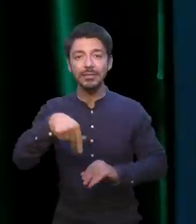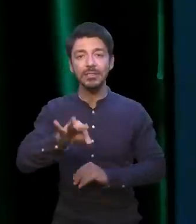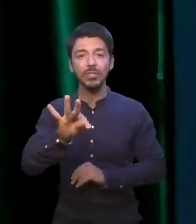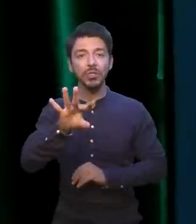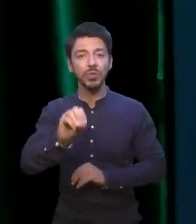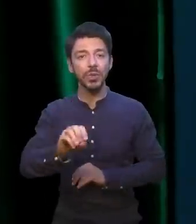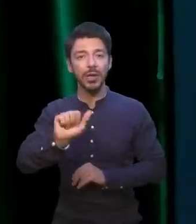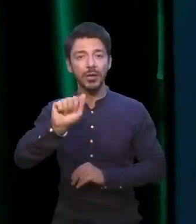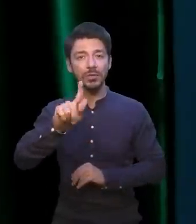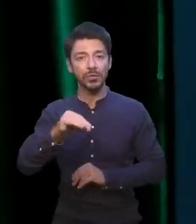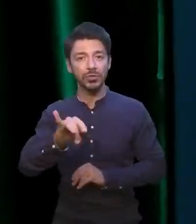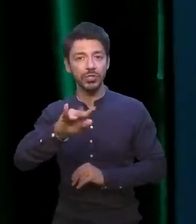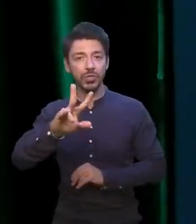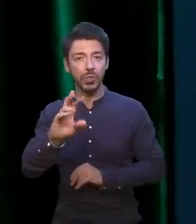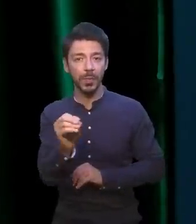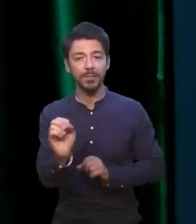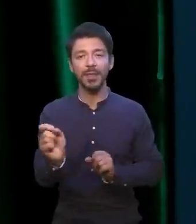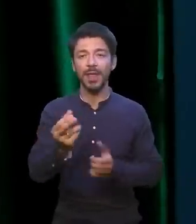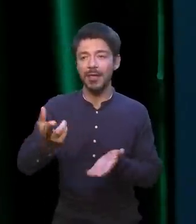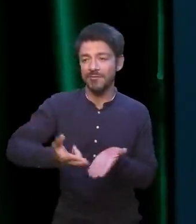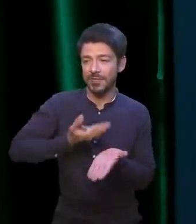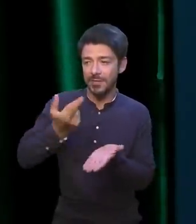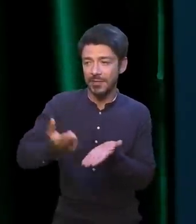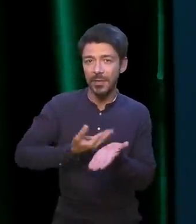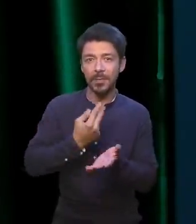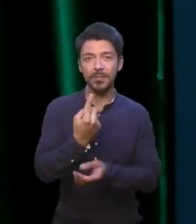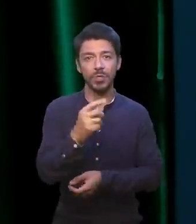de 72, Soldados da Nova Fé.